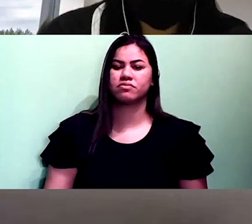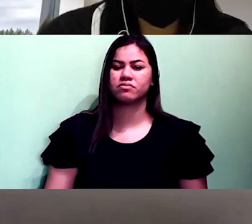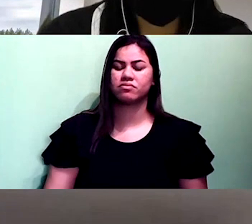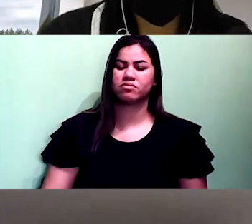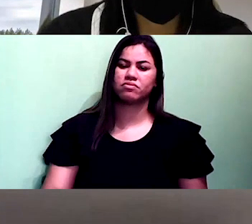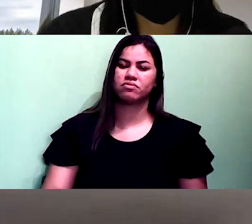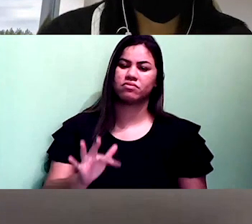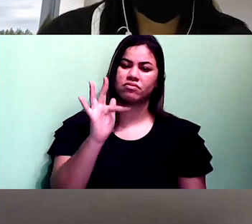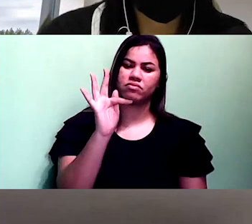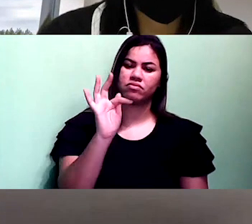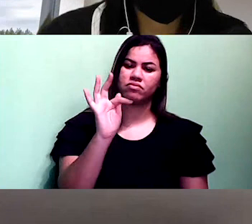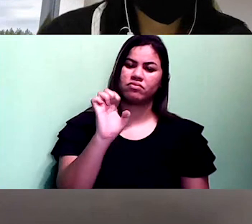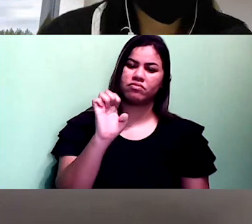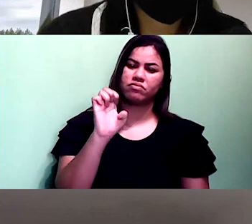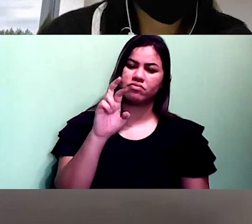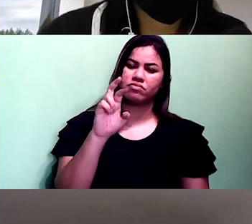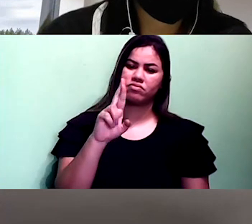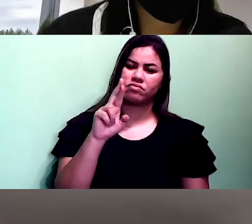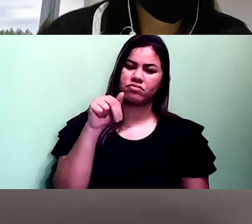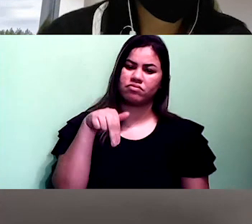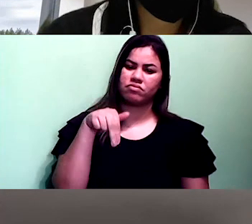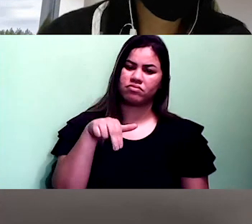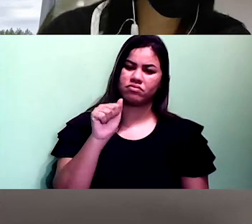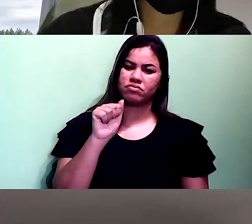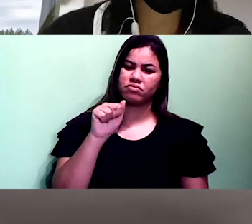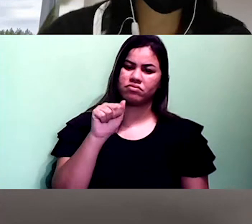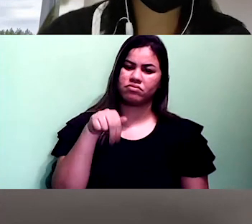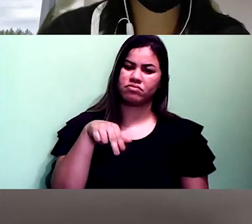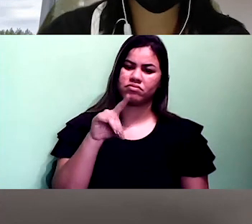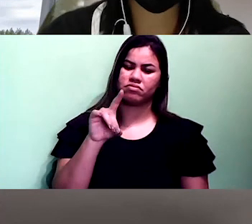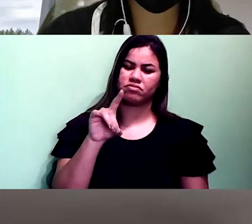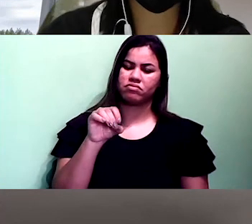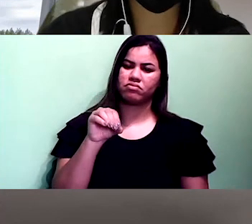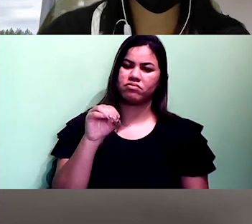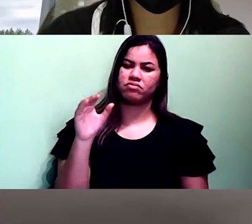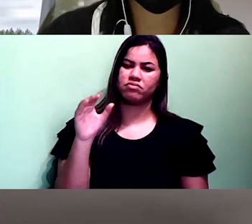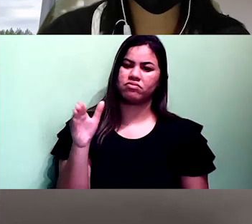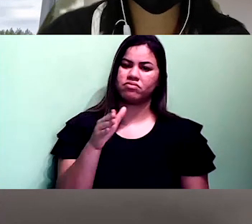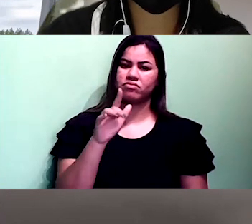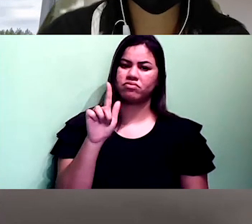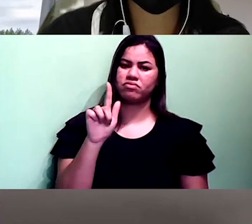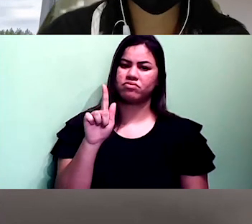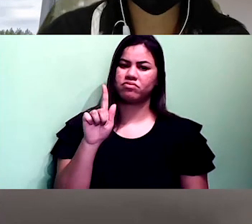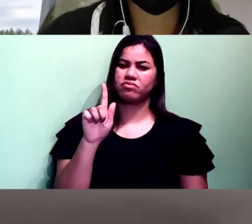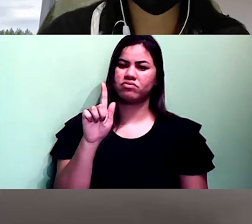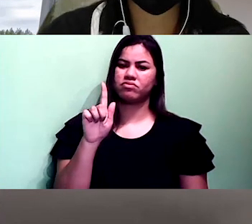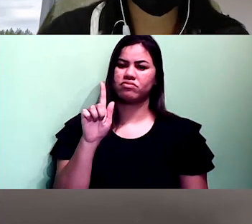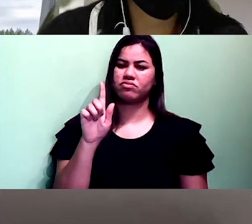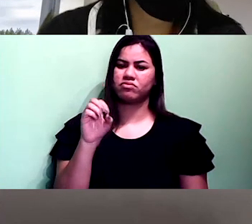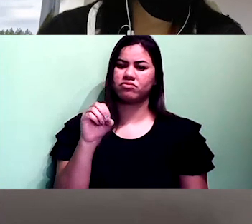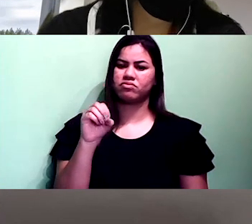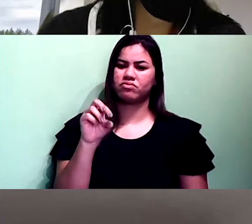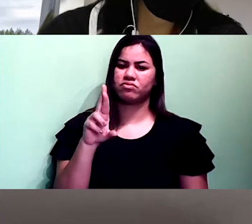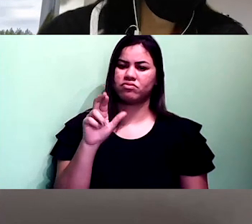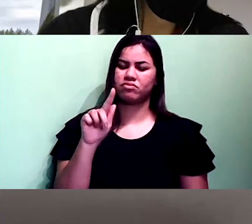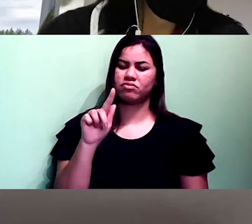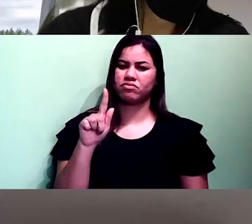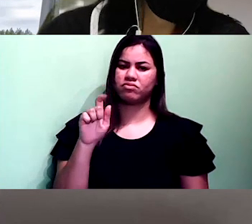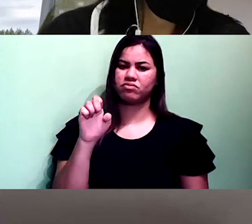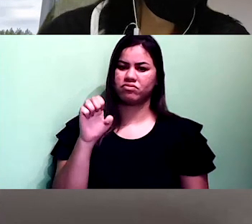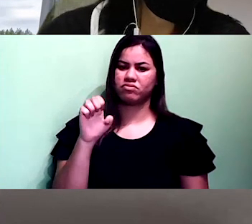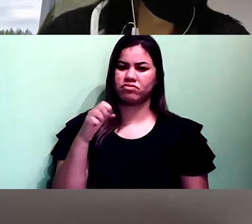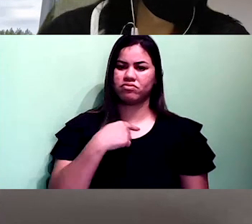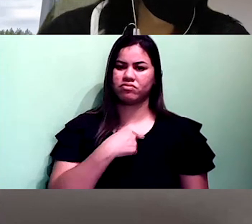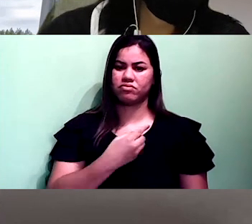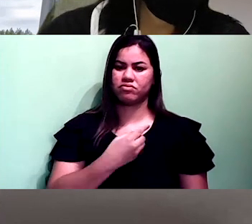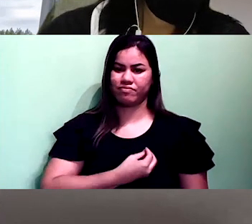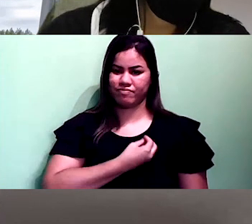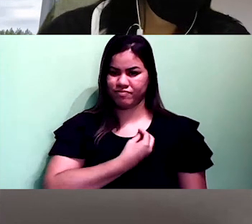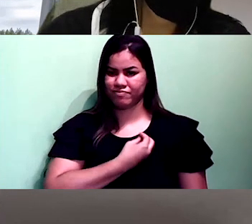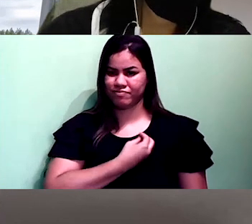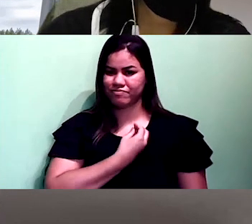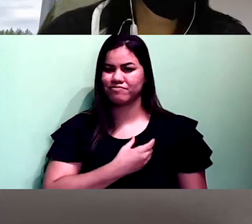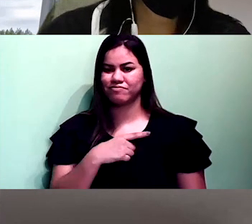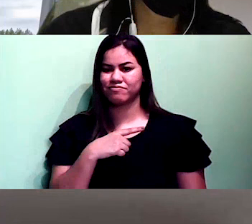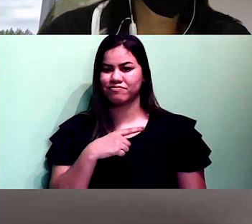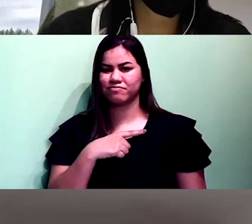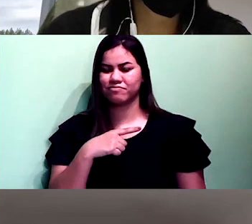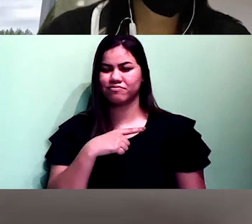Fernando Jorge Freitas de Oliveira. Unidade 60. Fernando está. Do Rio.